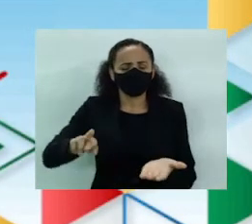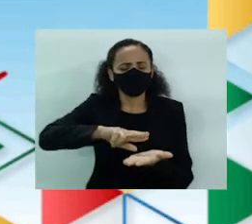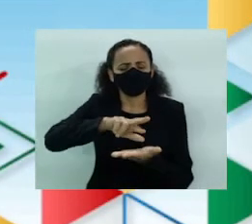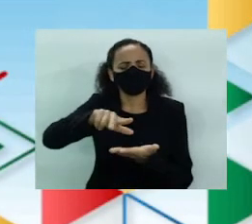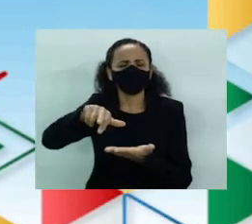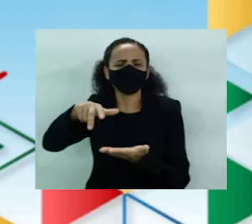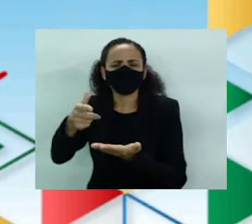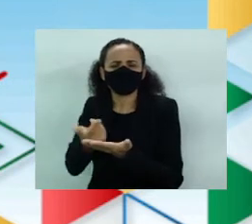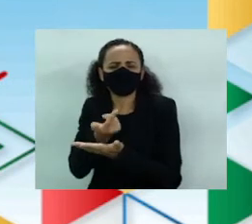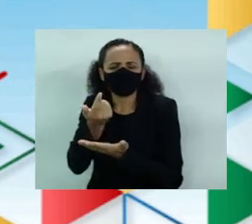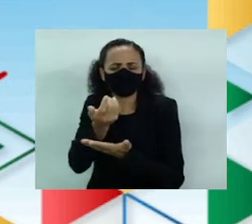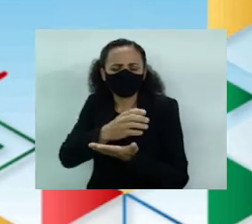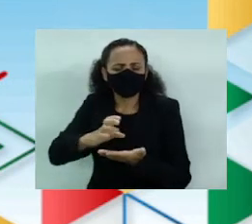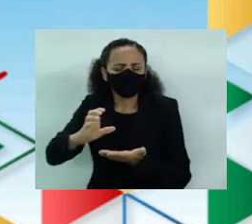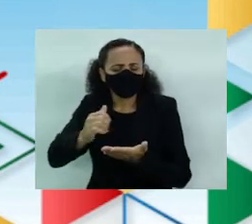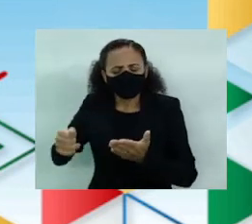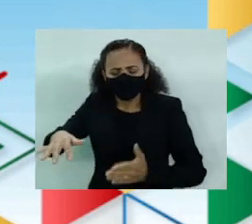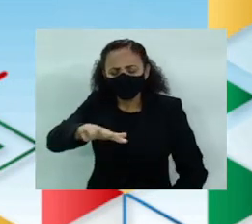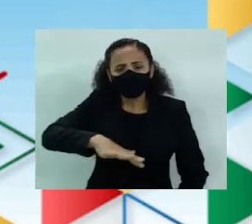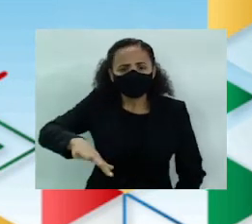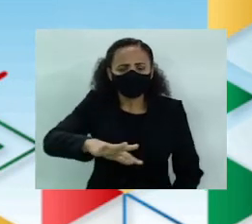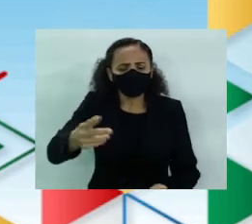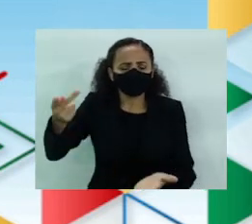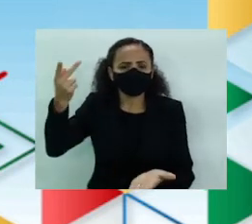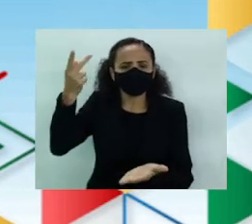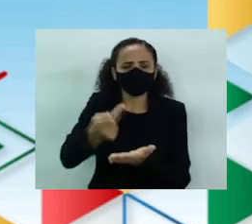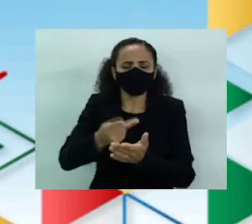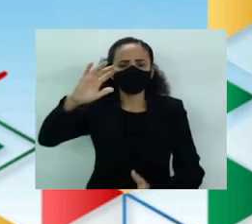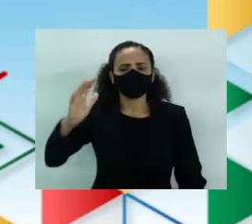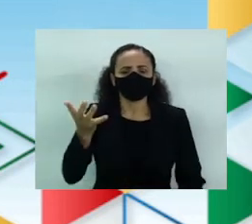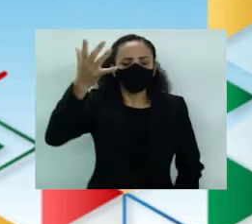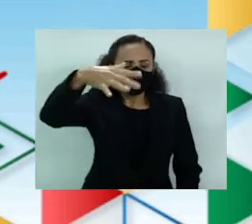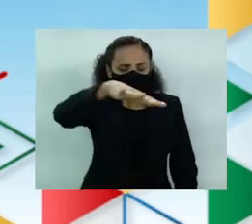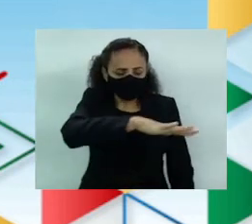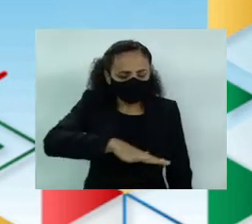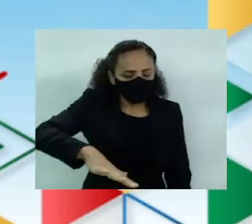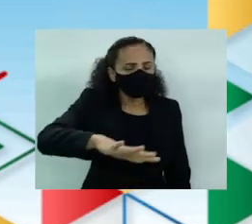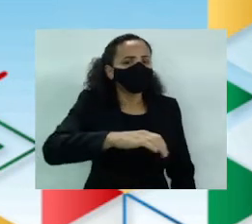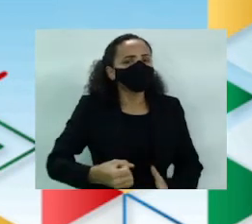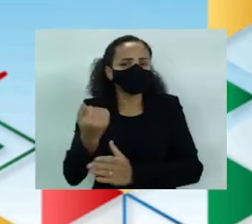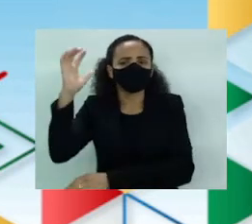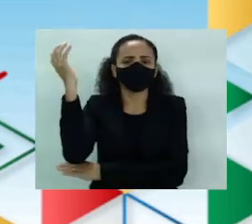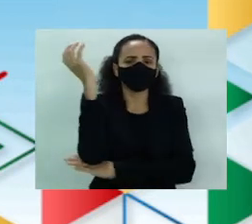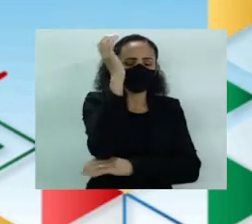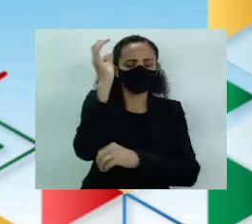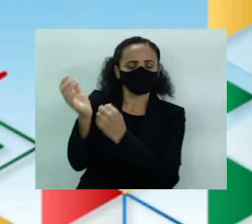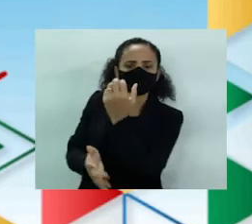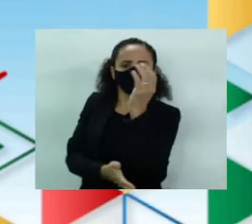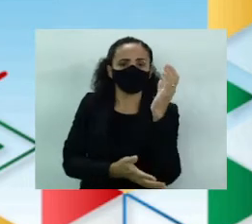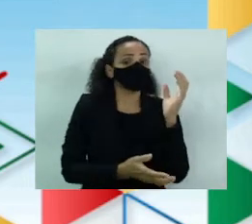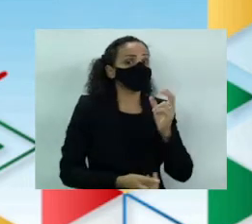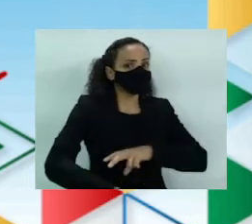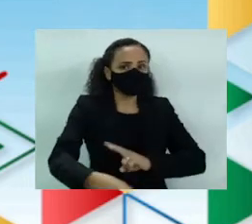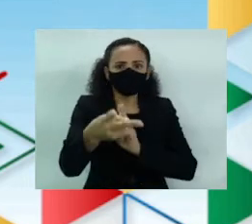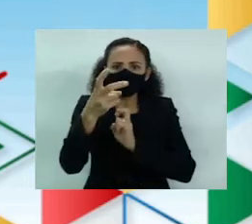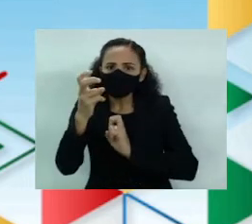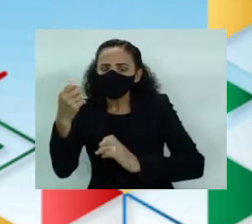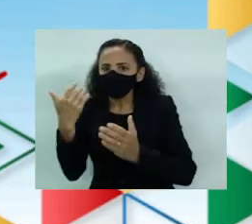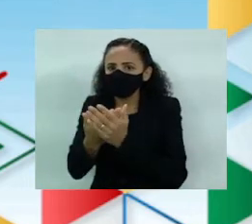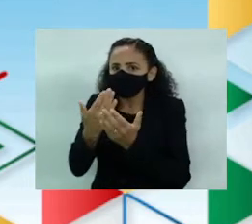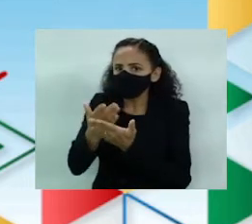de ecossistemas, fenômenos naturais e impactos ambientais, tá certo? Vamos observar um pouco